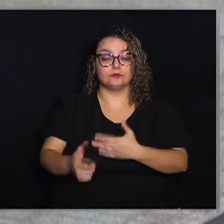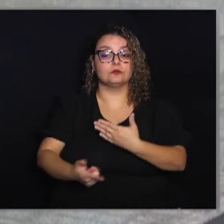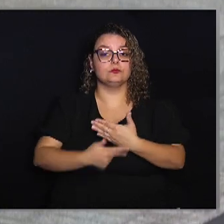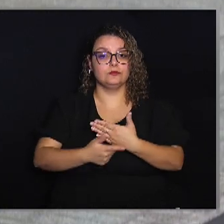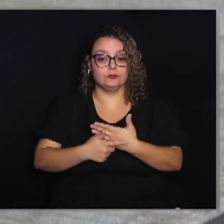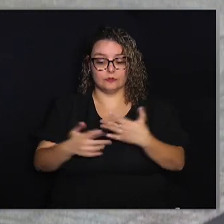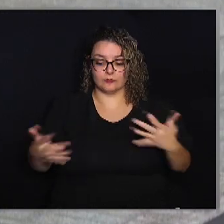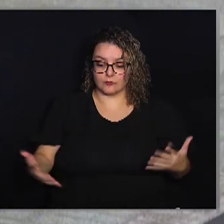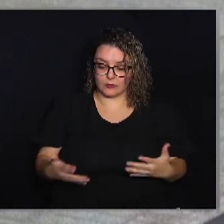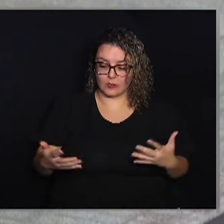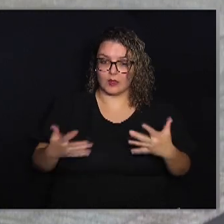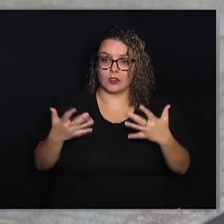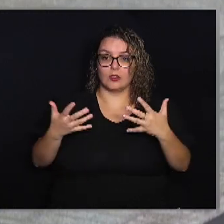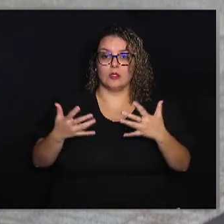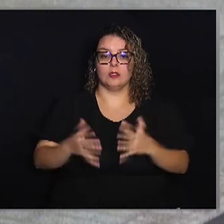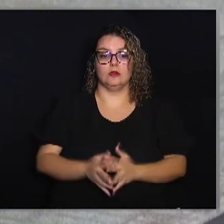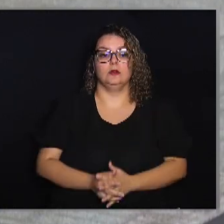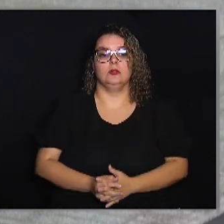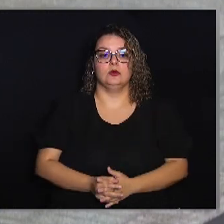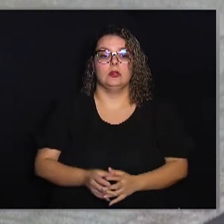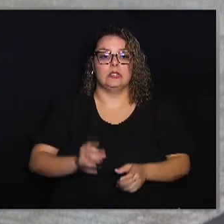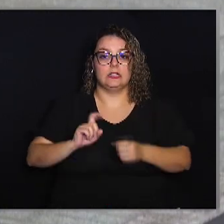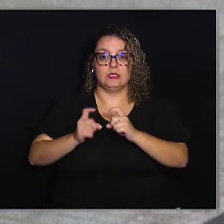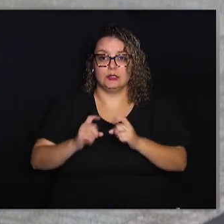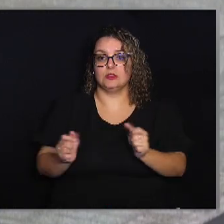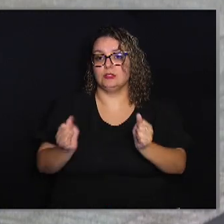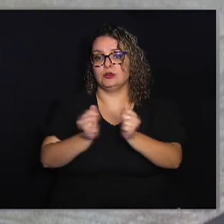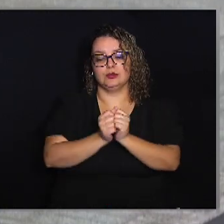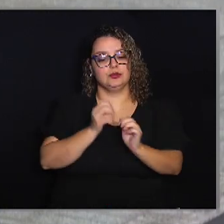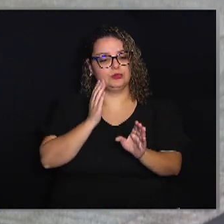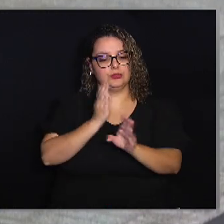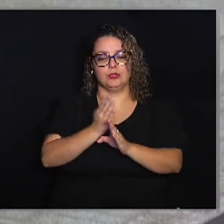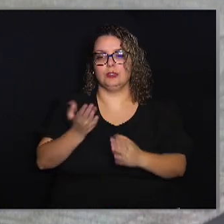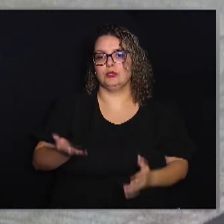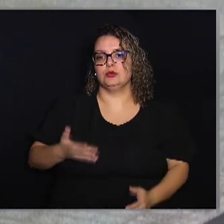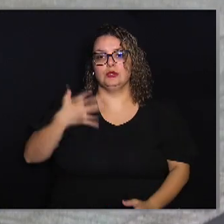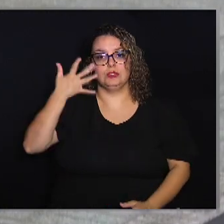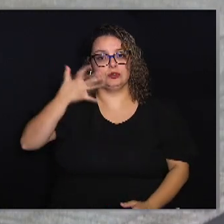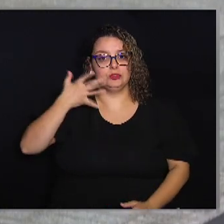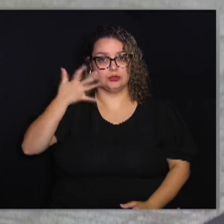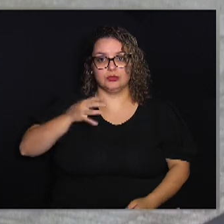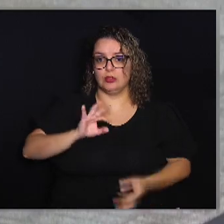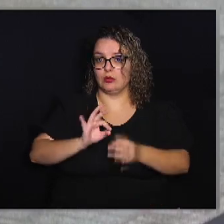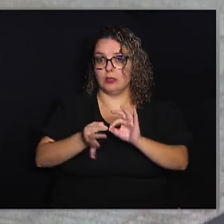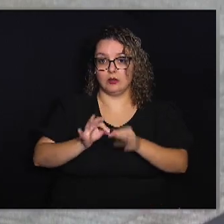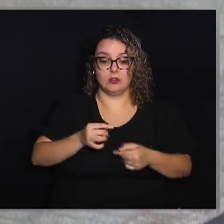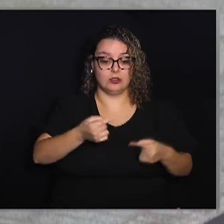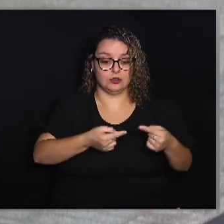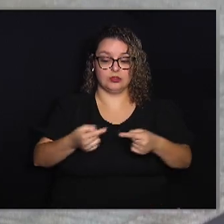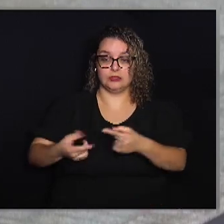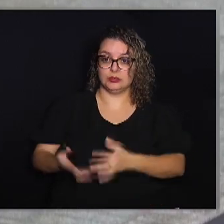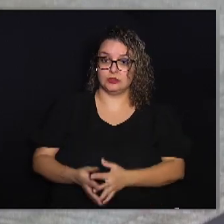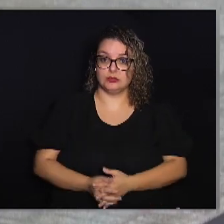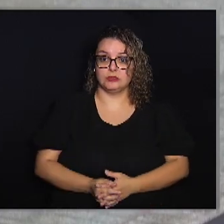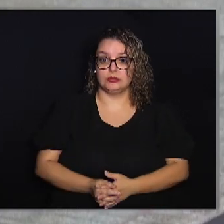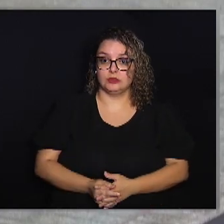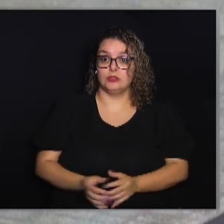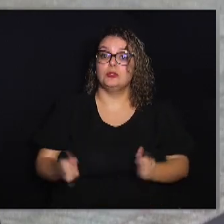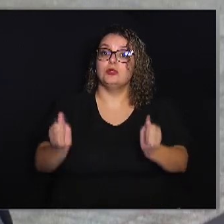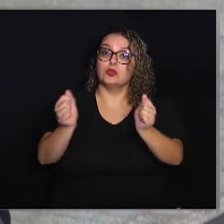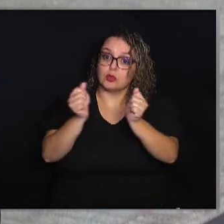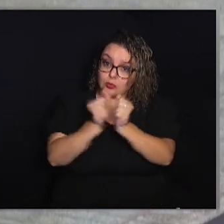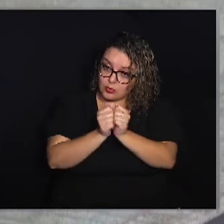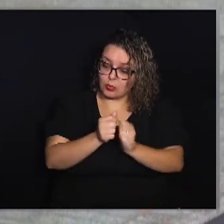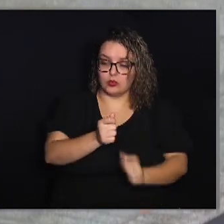promover essa reunião, esses encontros, através de palestras, oficinas, debates, com o